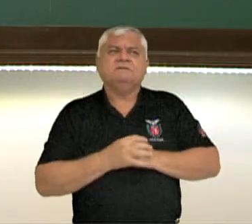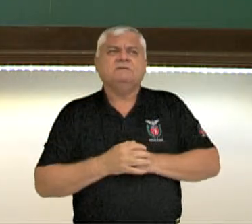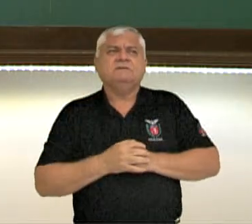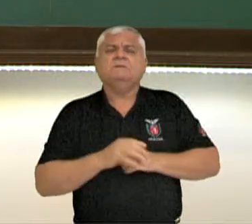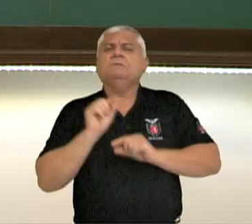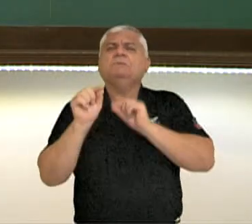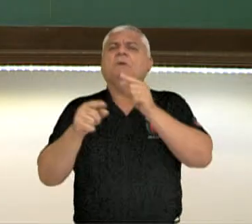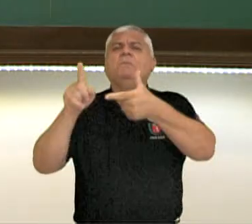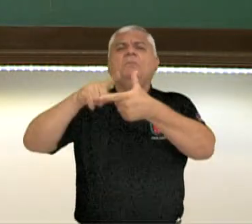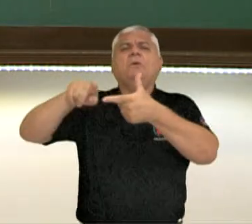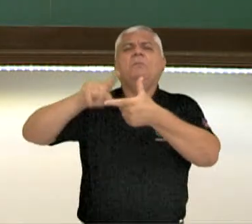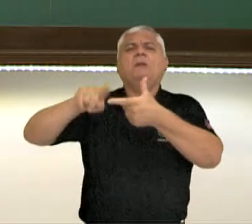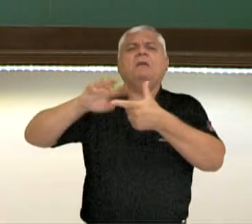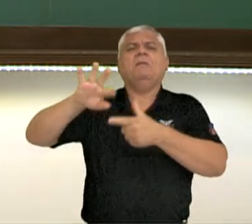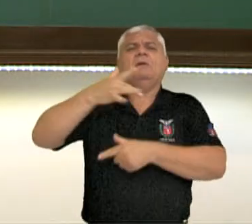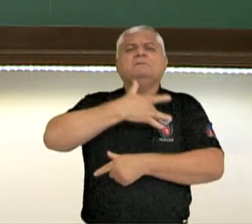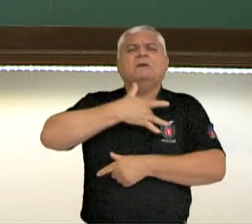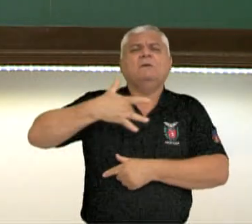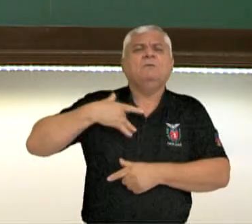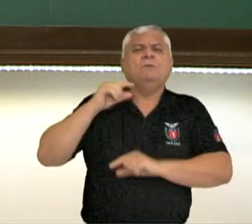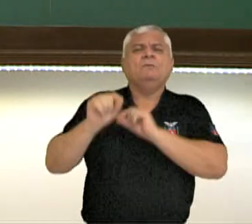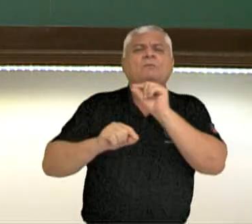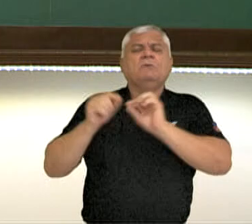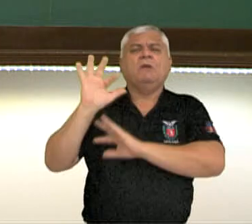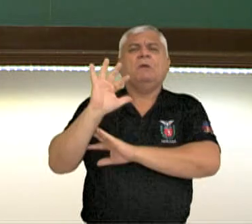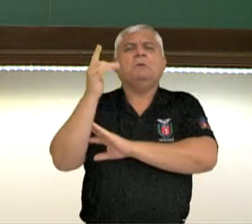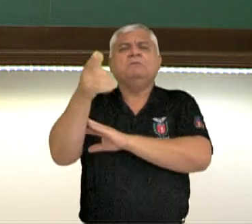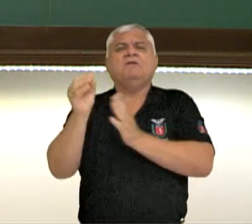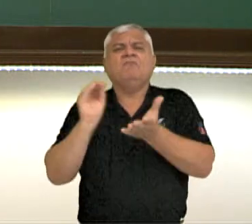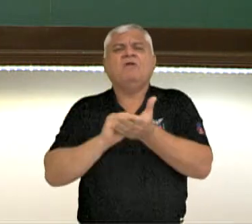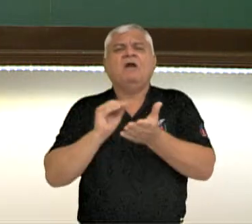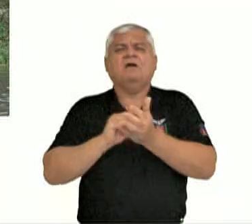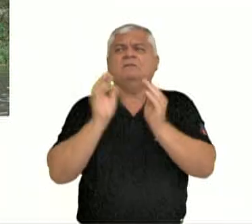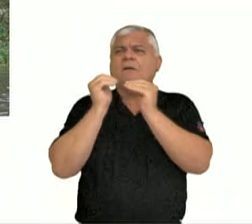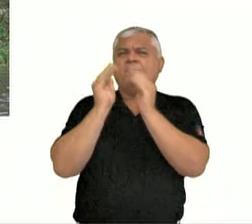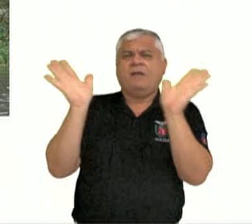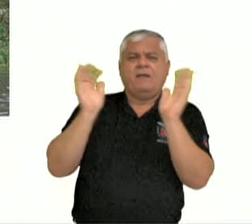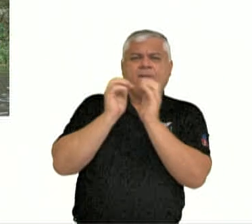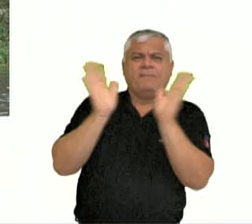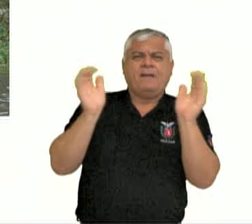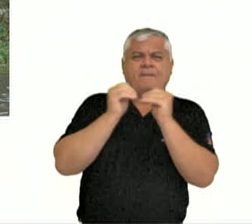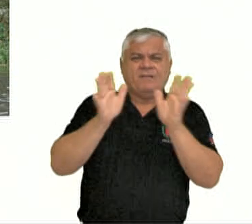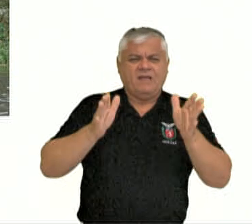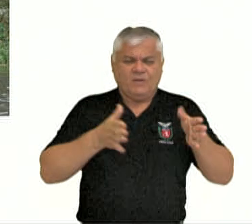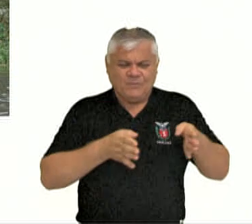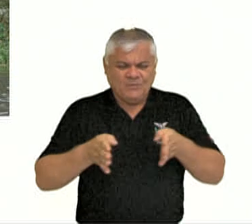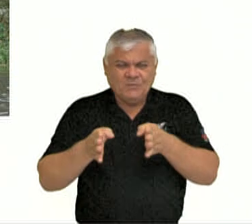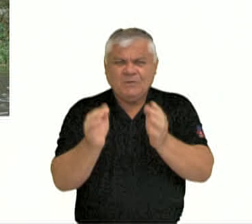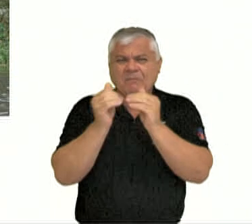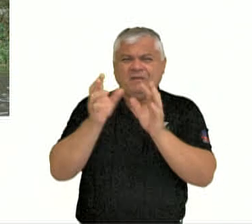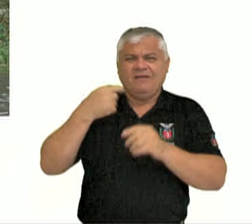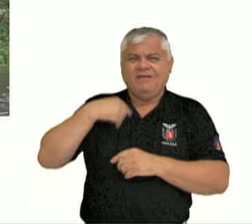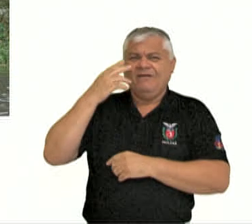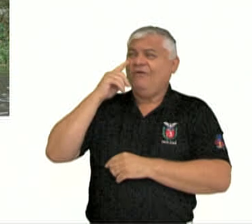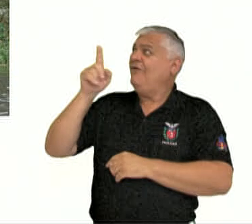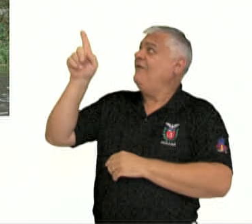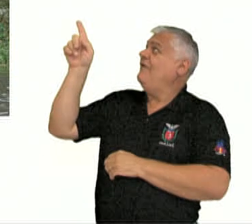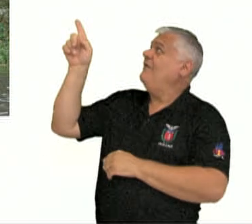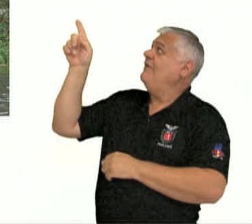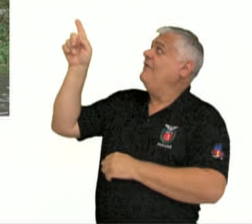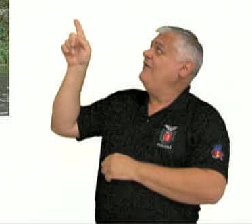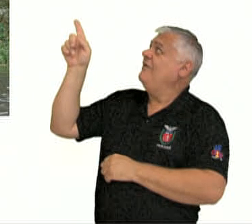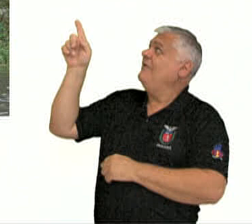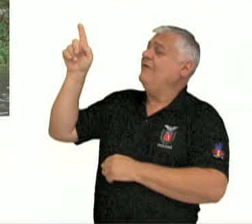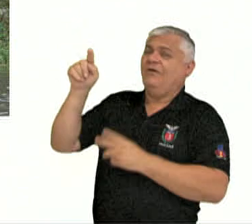são os problemas de saúde decorrentes da falta de saneamento básico? Então, como vocês podem ver na imagem, né, são duas